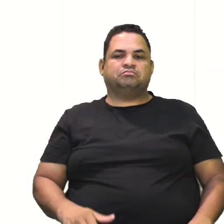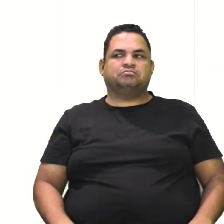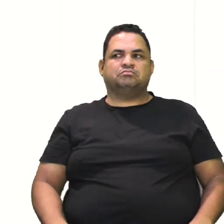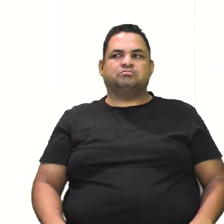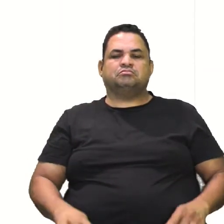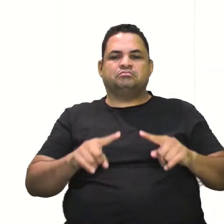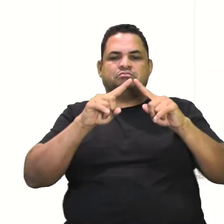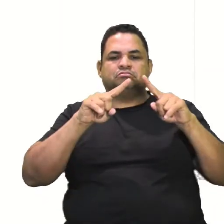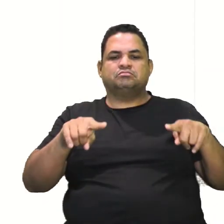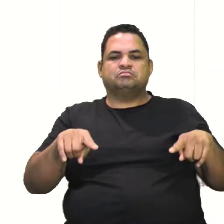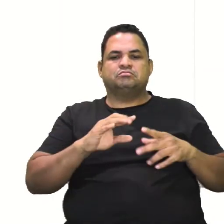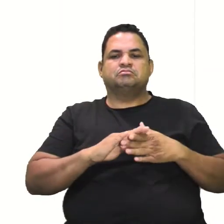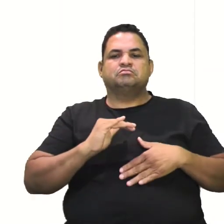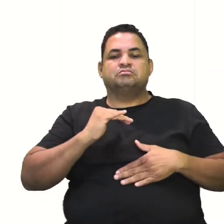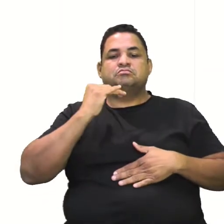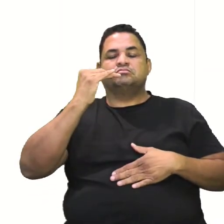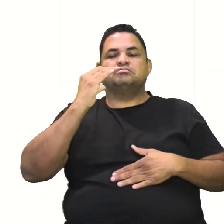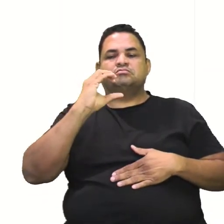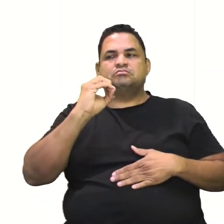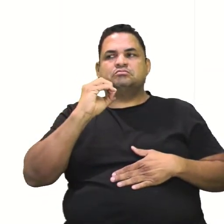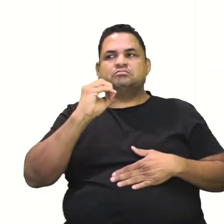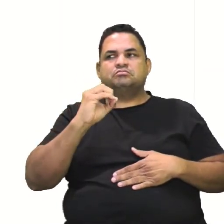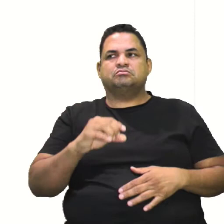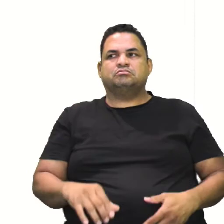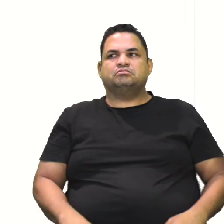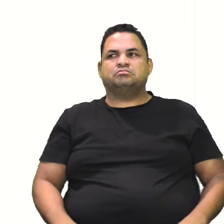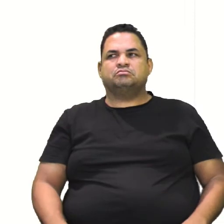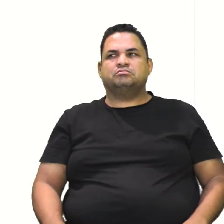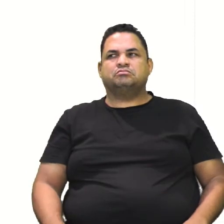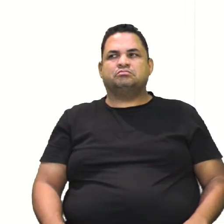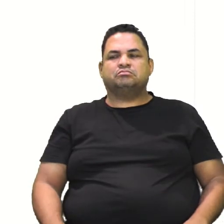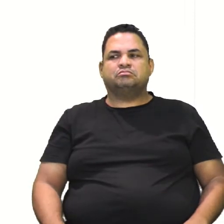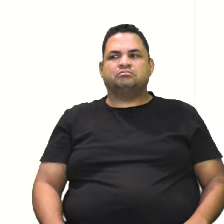o delta for maior do que 0, é a letra